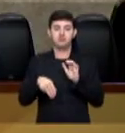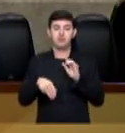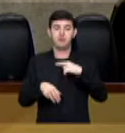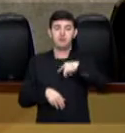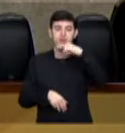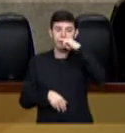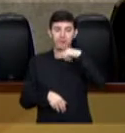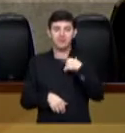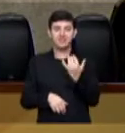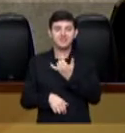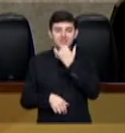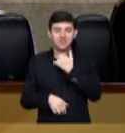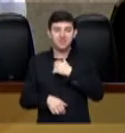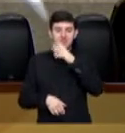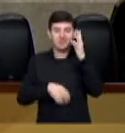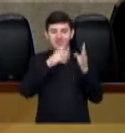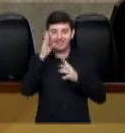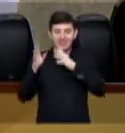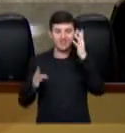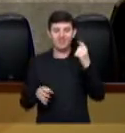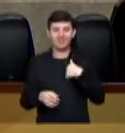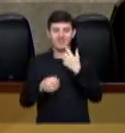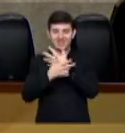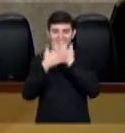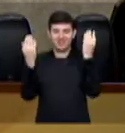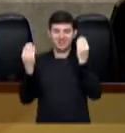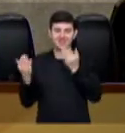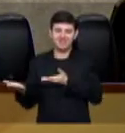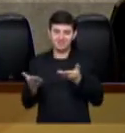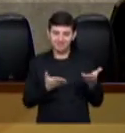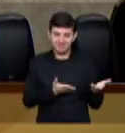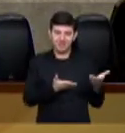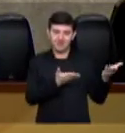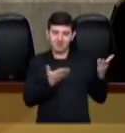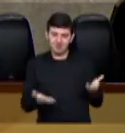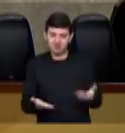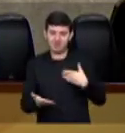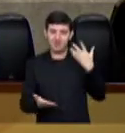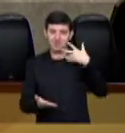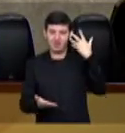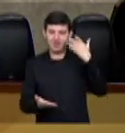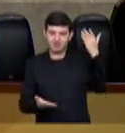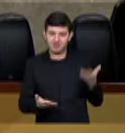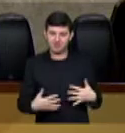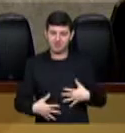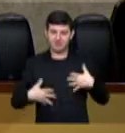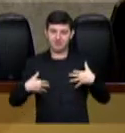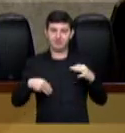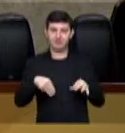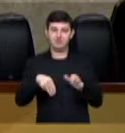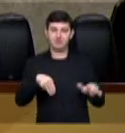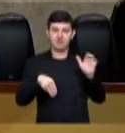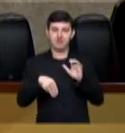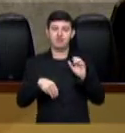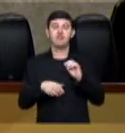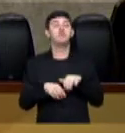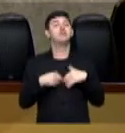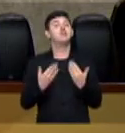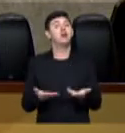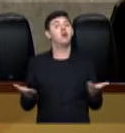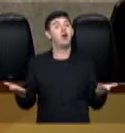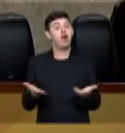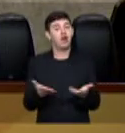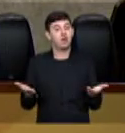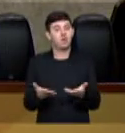pelo equívoco cometido de não ter passado a palavra a Vossa Excelência. logo após apregoar o feito. E agora,